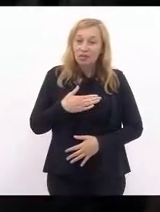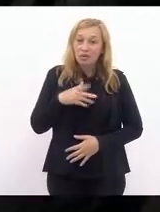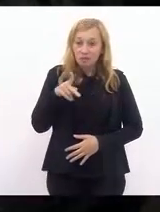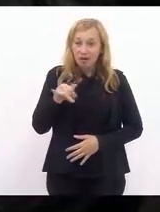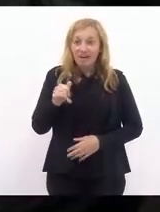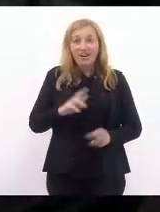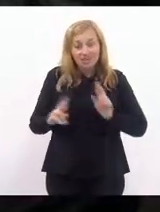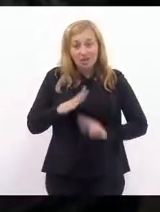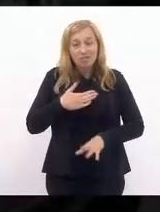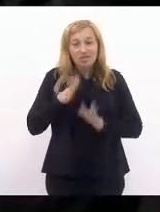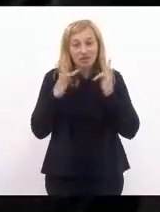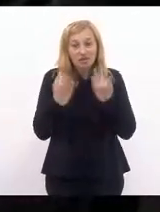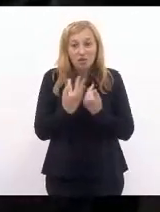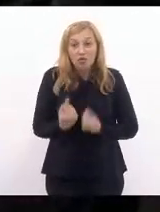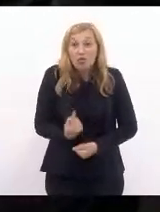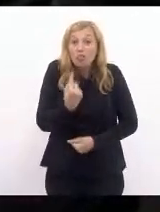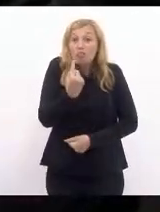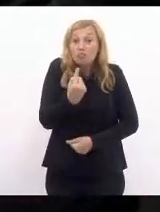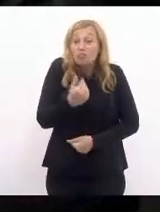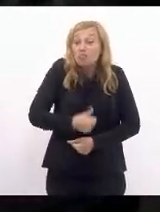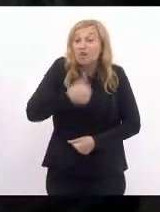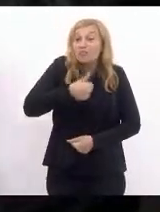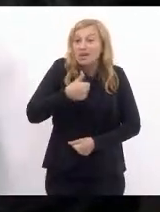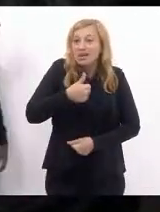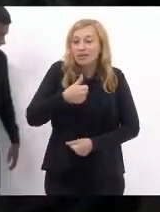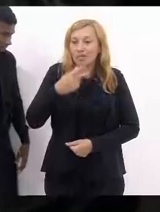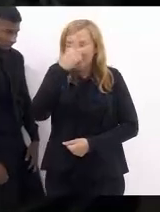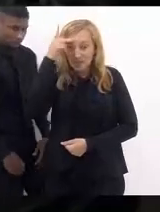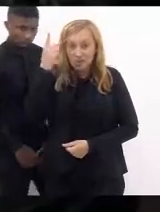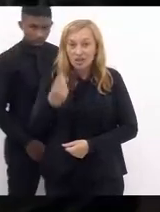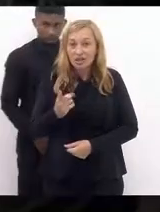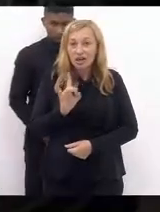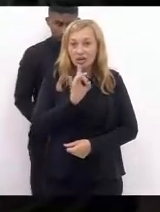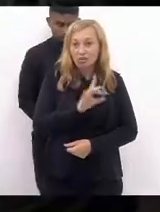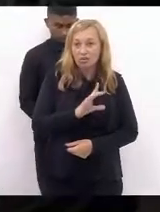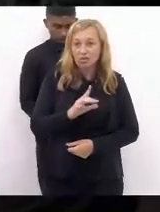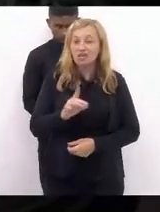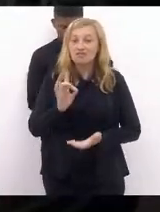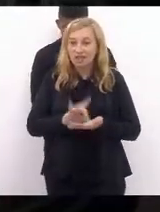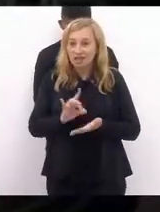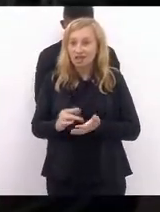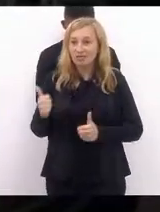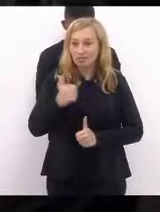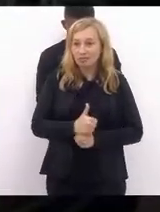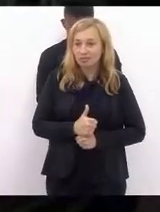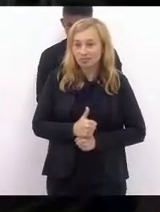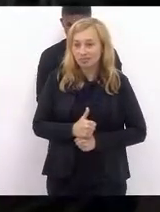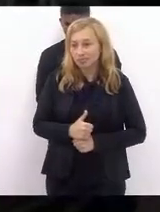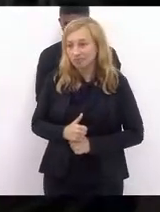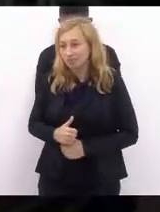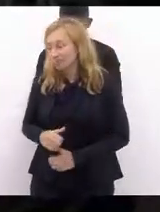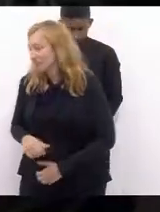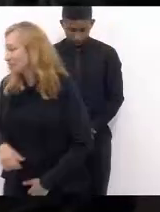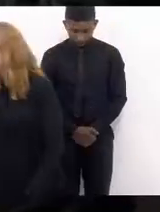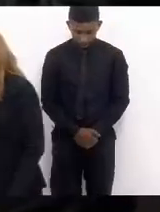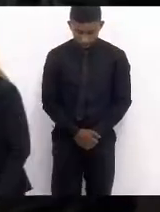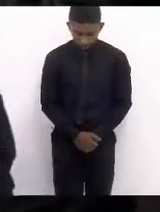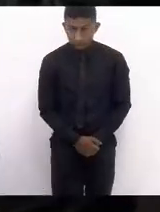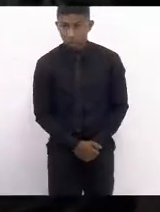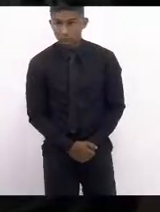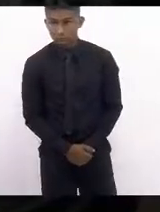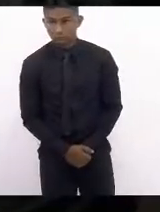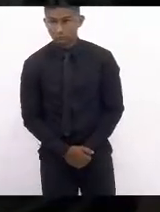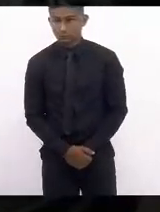relação a minha família foi a única precisa a primeira pessoa e a única pessoa o Wagner que realmente acreditou em mim